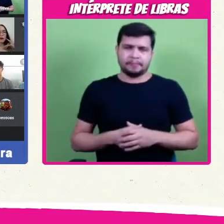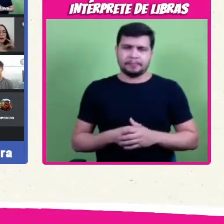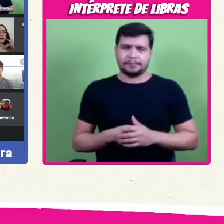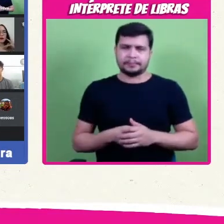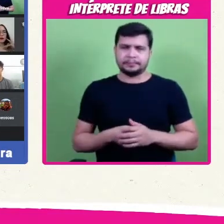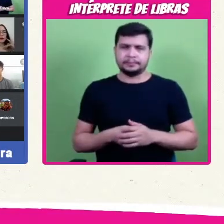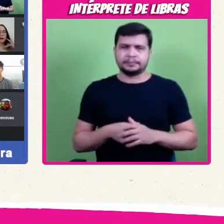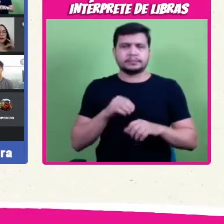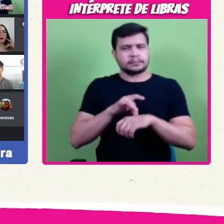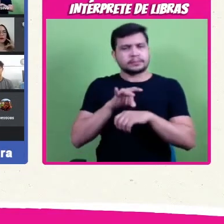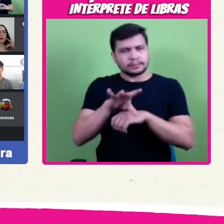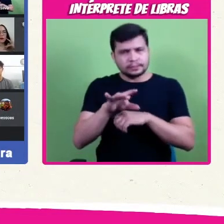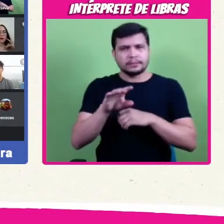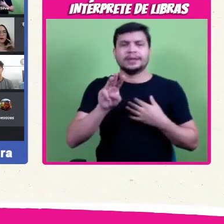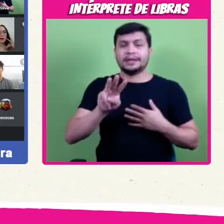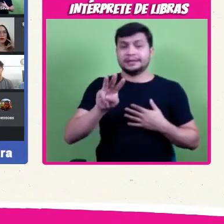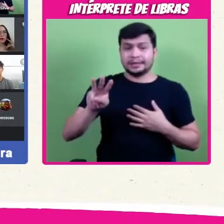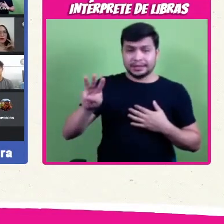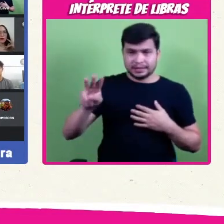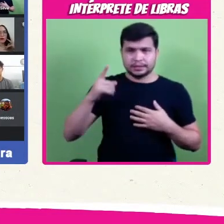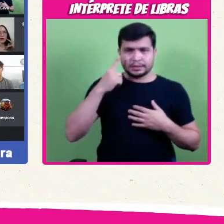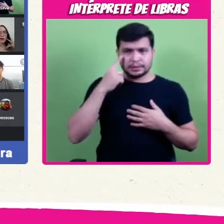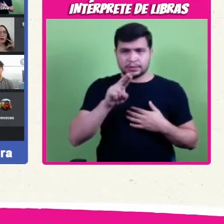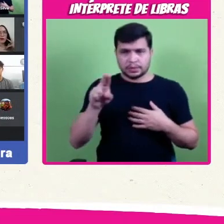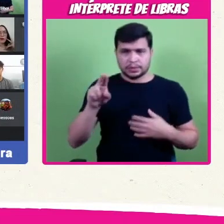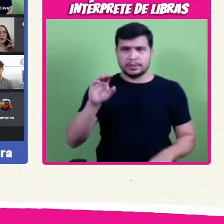indicação de um site, que é o Observatório